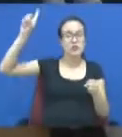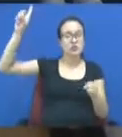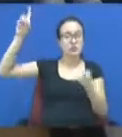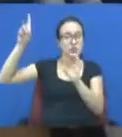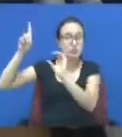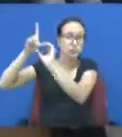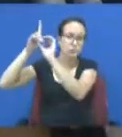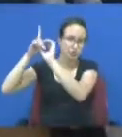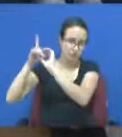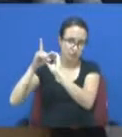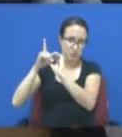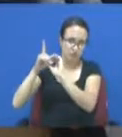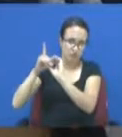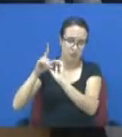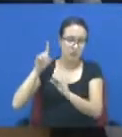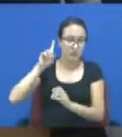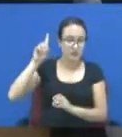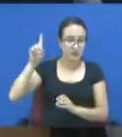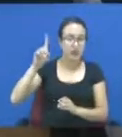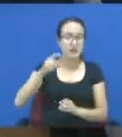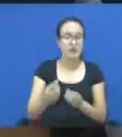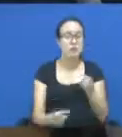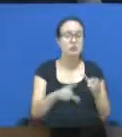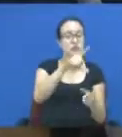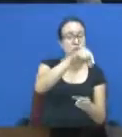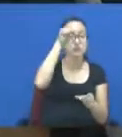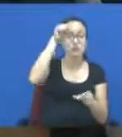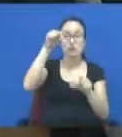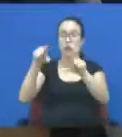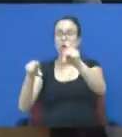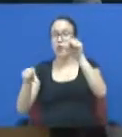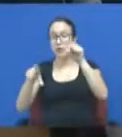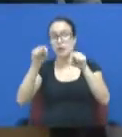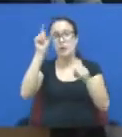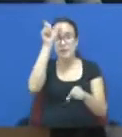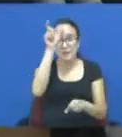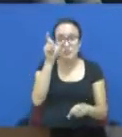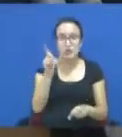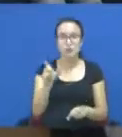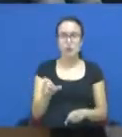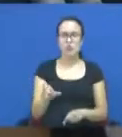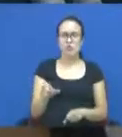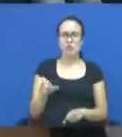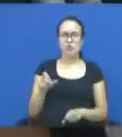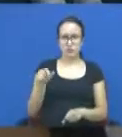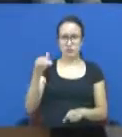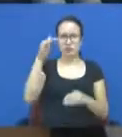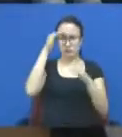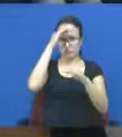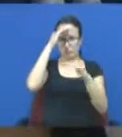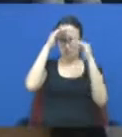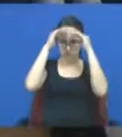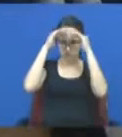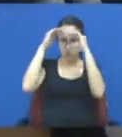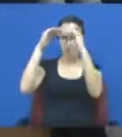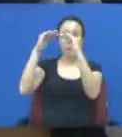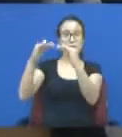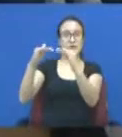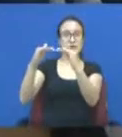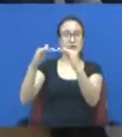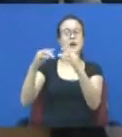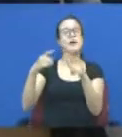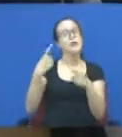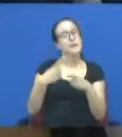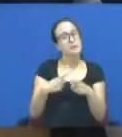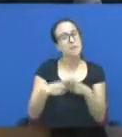o mundo. Deus instituiu a autoridade neste mundo para a ordem, isto é, para tornar possível a